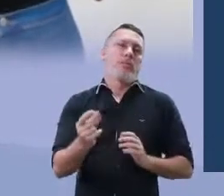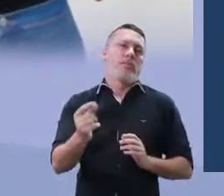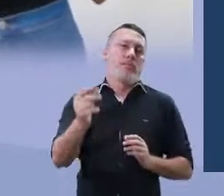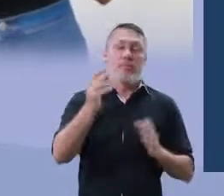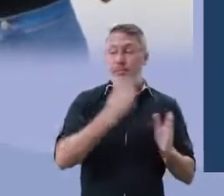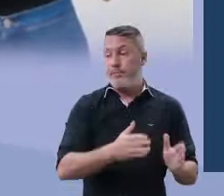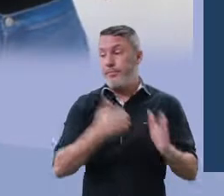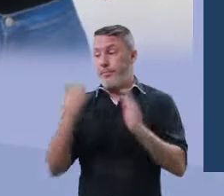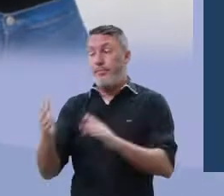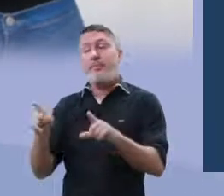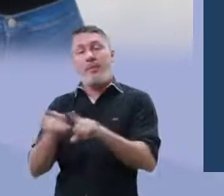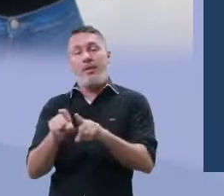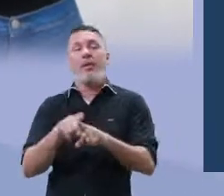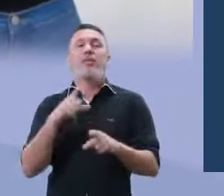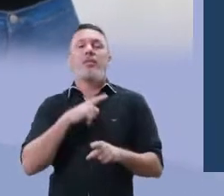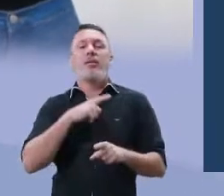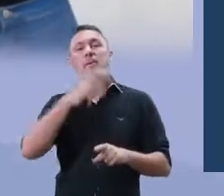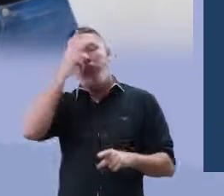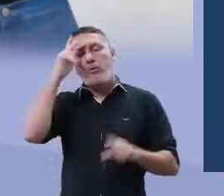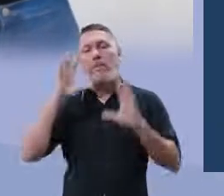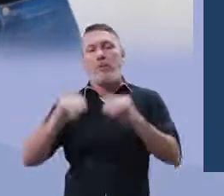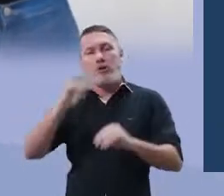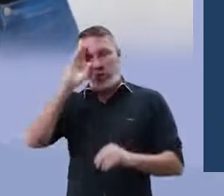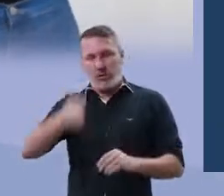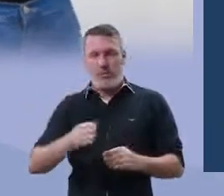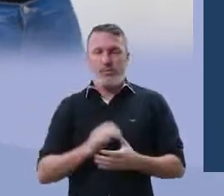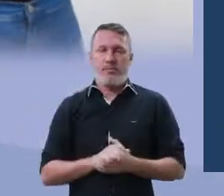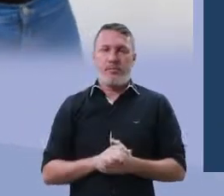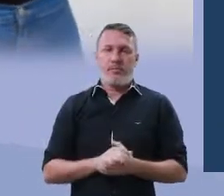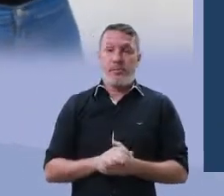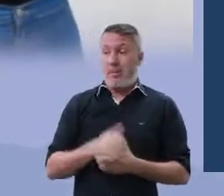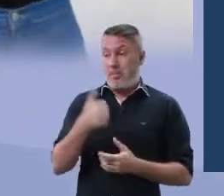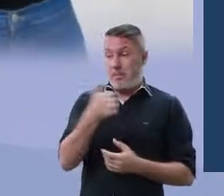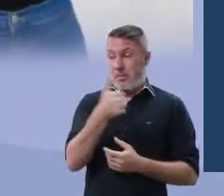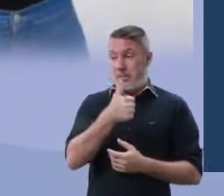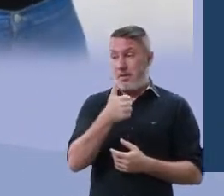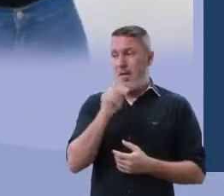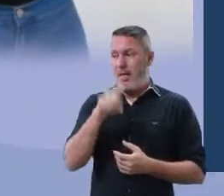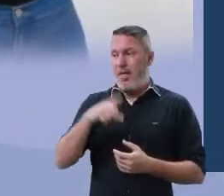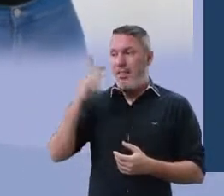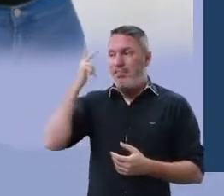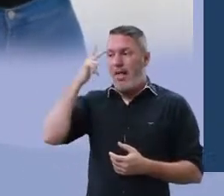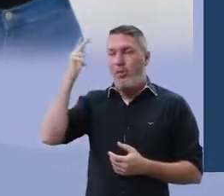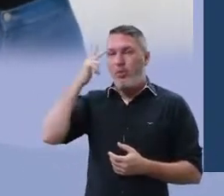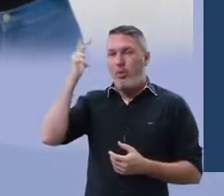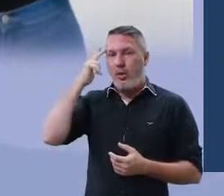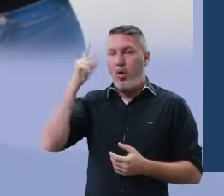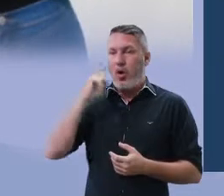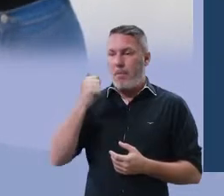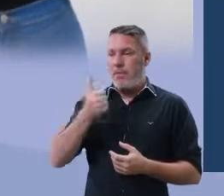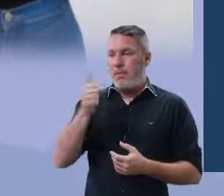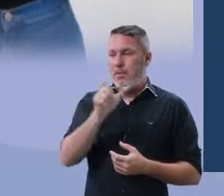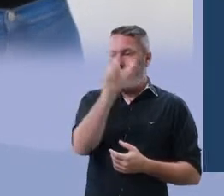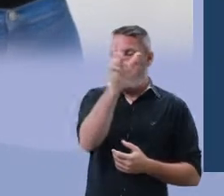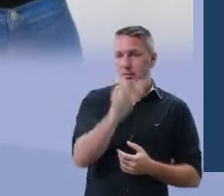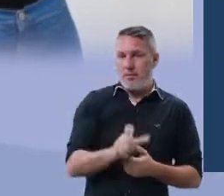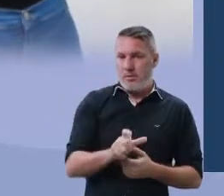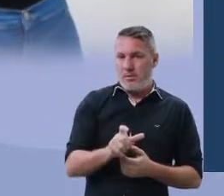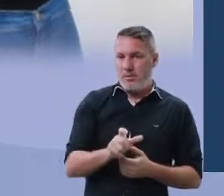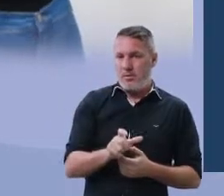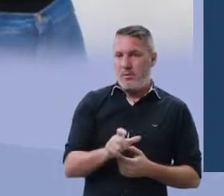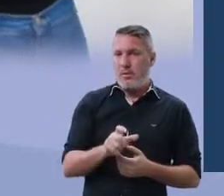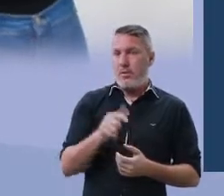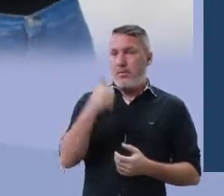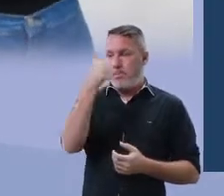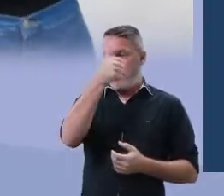uma eutrofização cultural, que é aquela que sofre a ação direta do homem. No caso da eutrofização natural, a gente tem